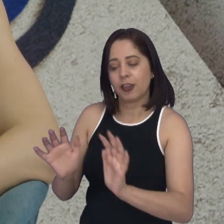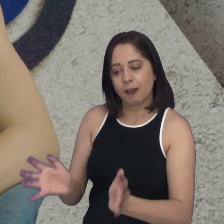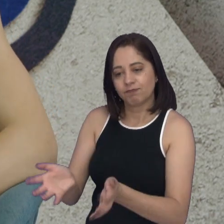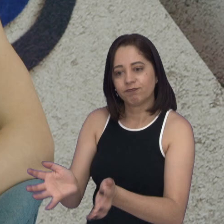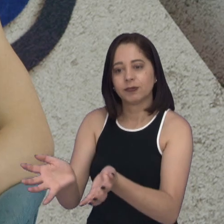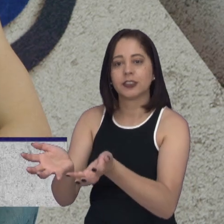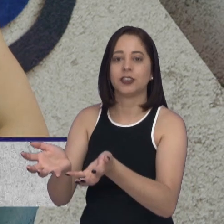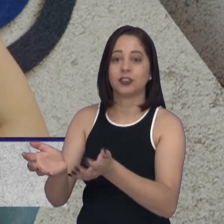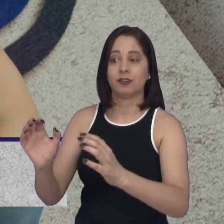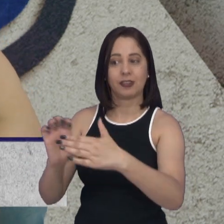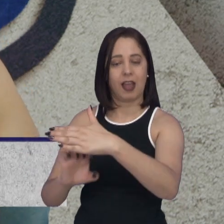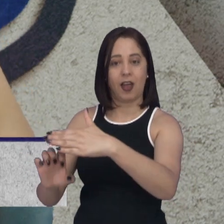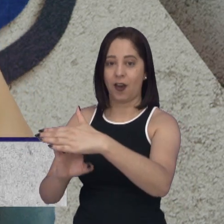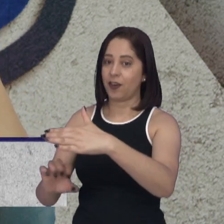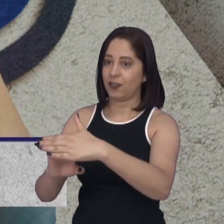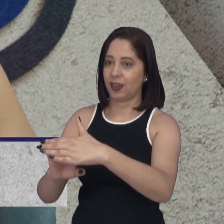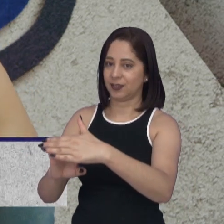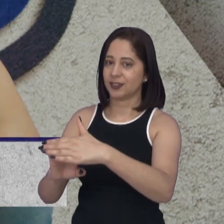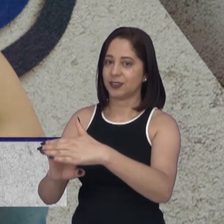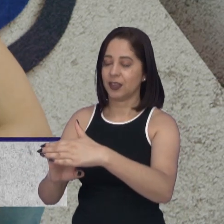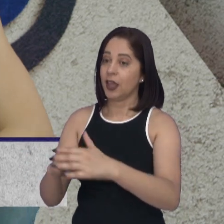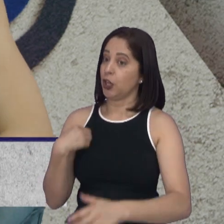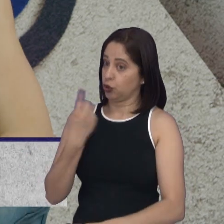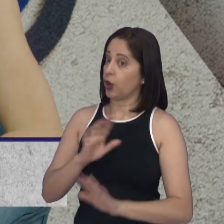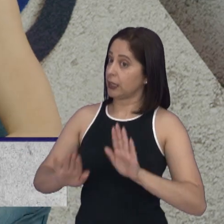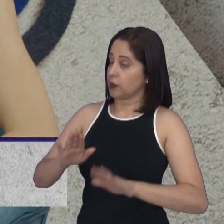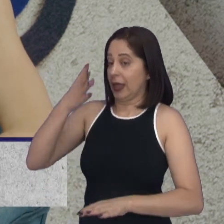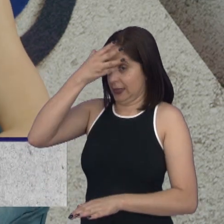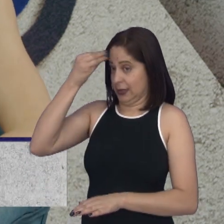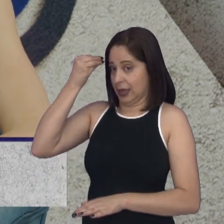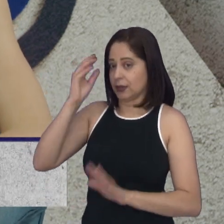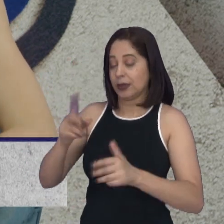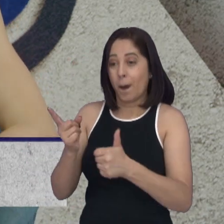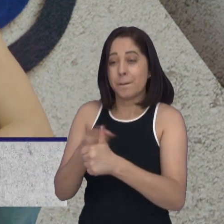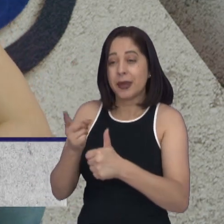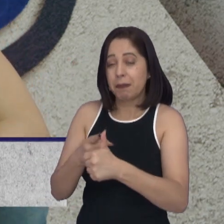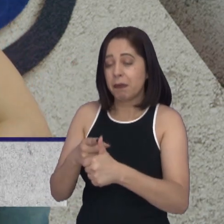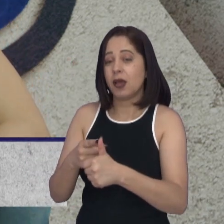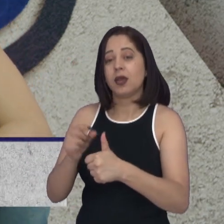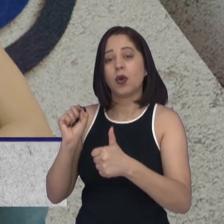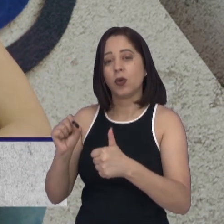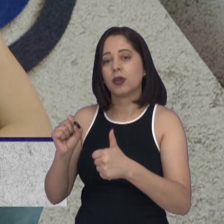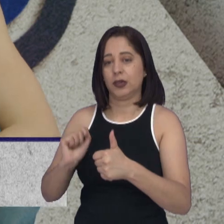produtiva. Isso é uma coisa que a gente se esquece bastante, né? Então, é a primeira prática assim, que eu gosto de instruir.